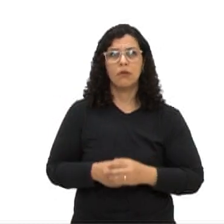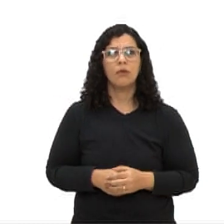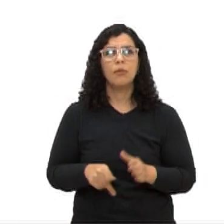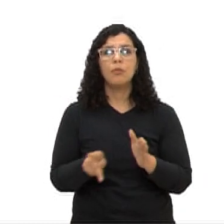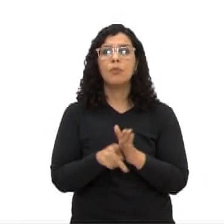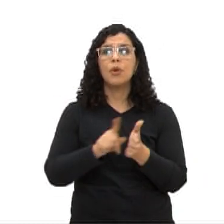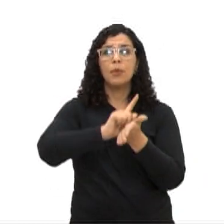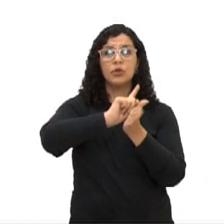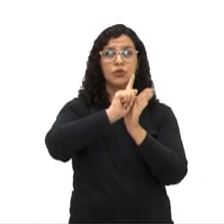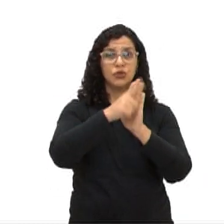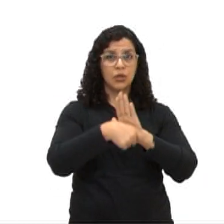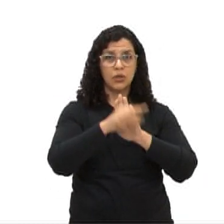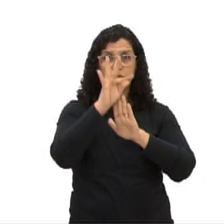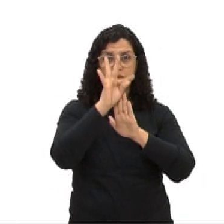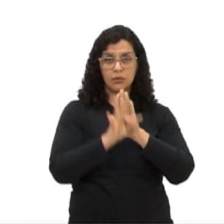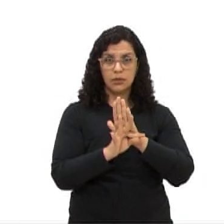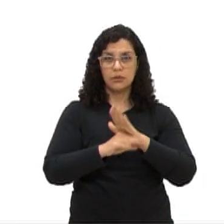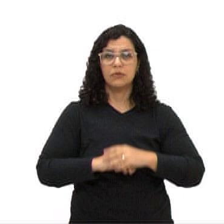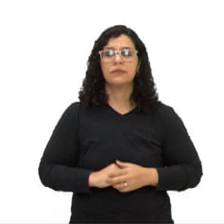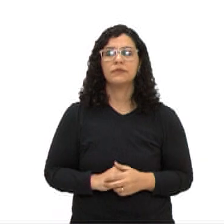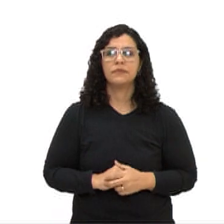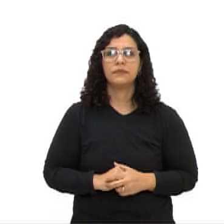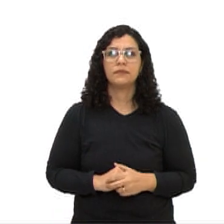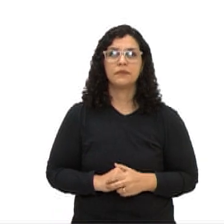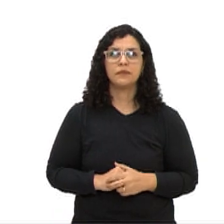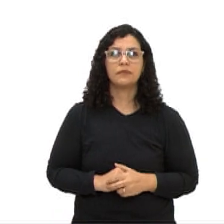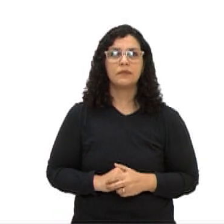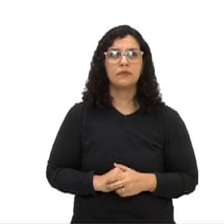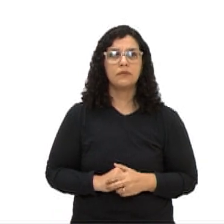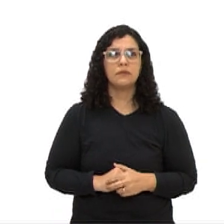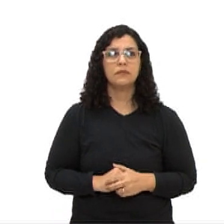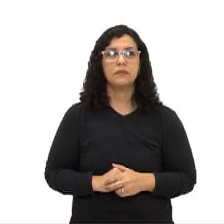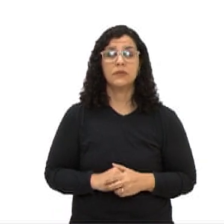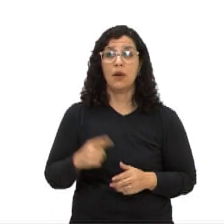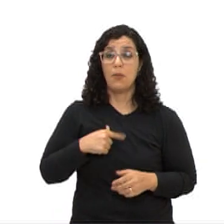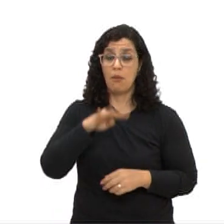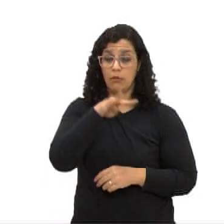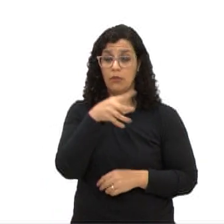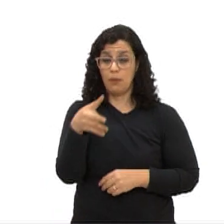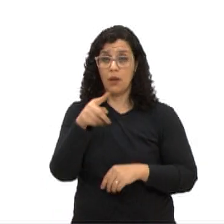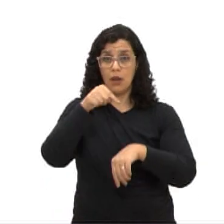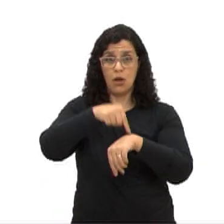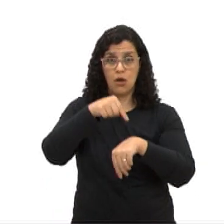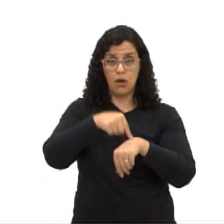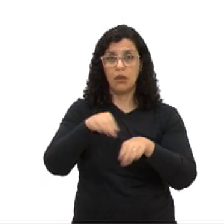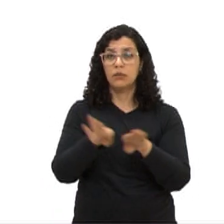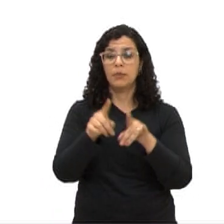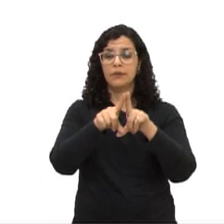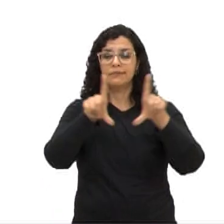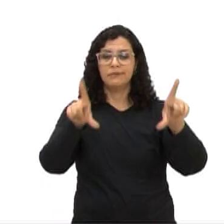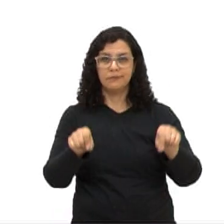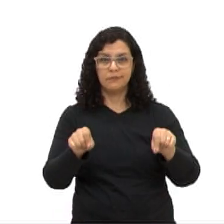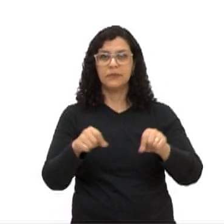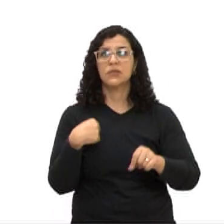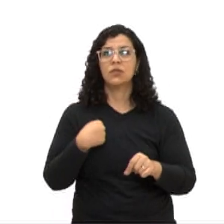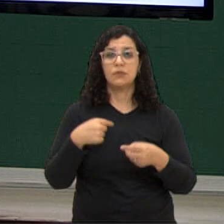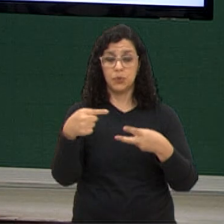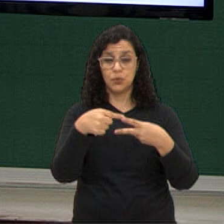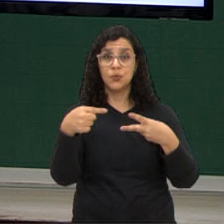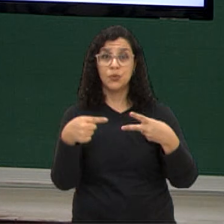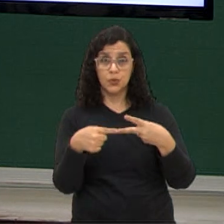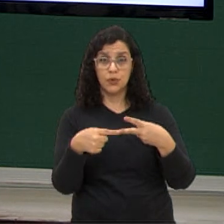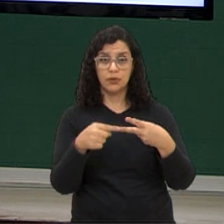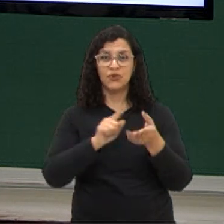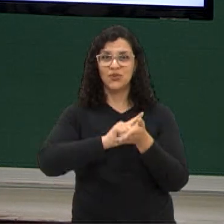los géneros textuales, tabla de horários e billete de passagem. Nós vimos esses